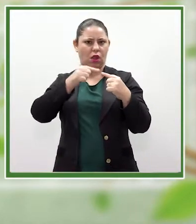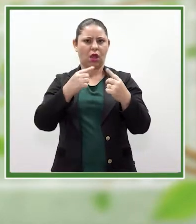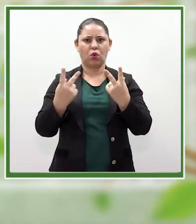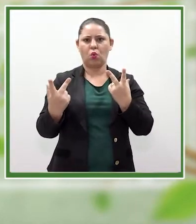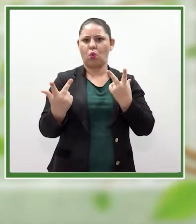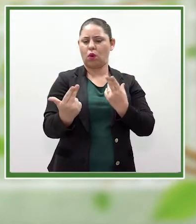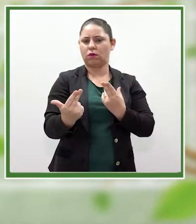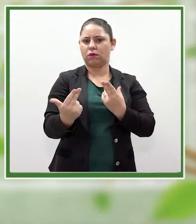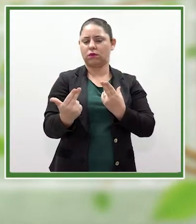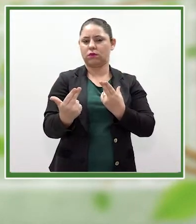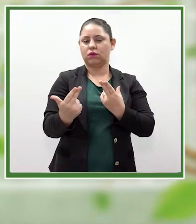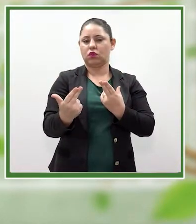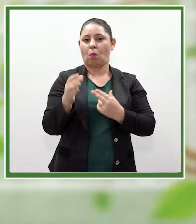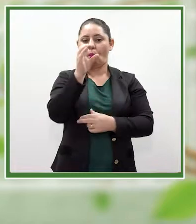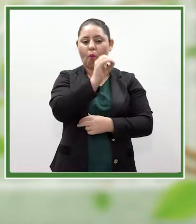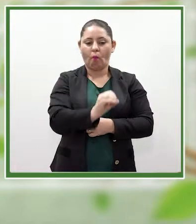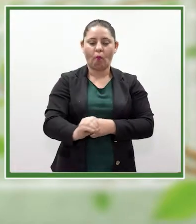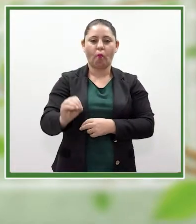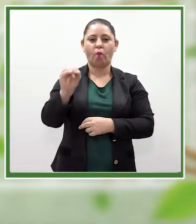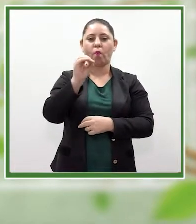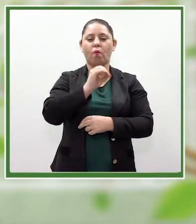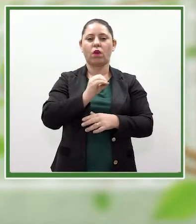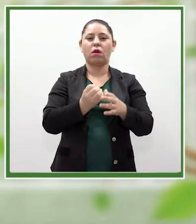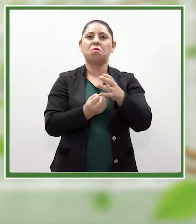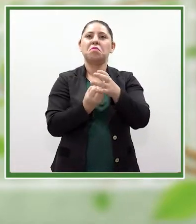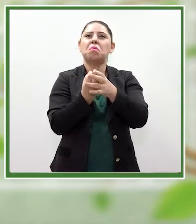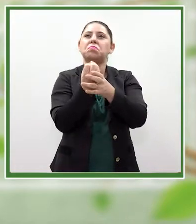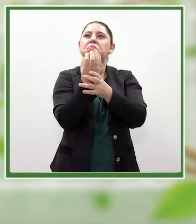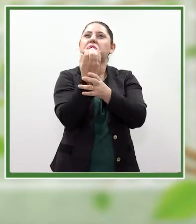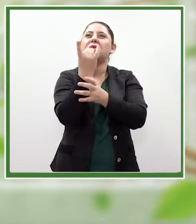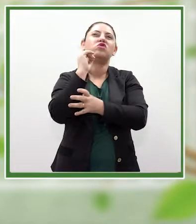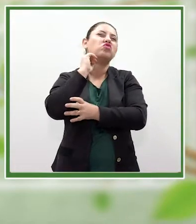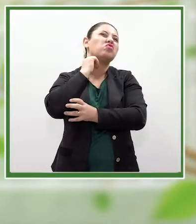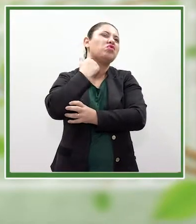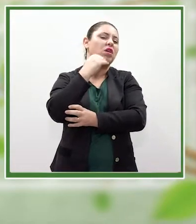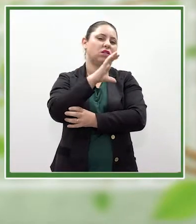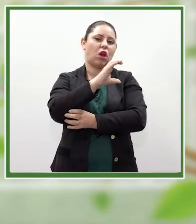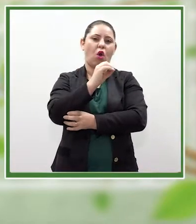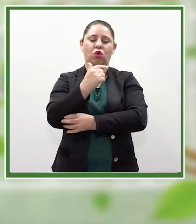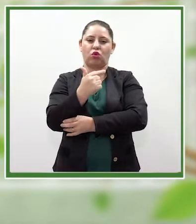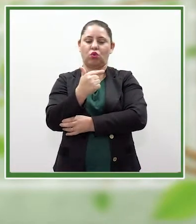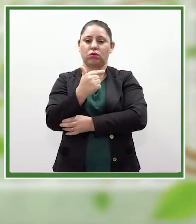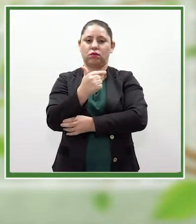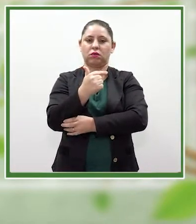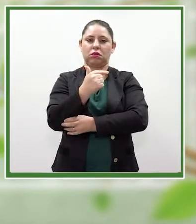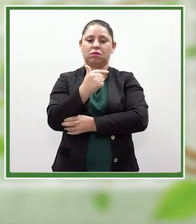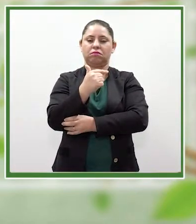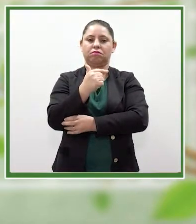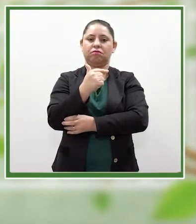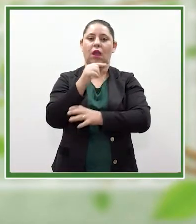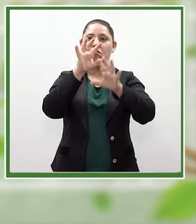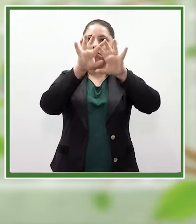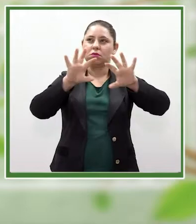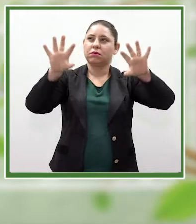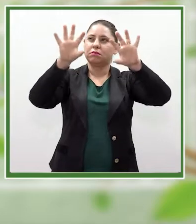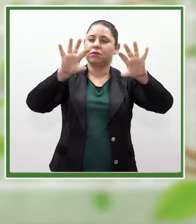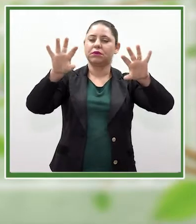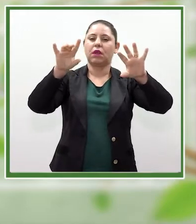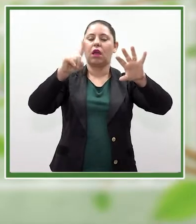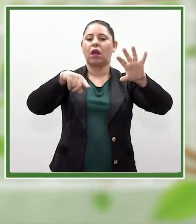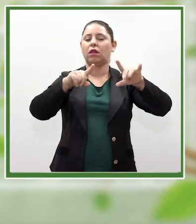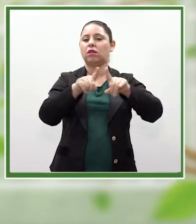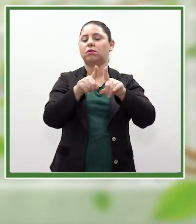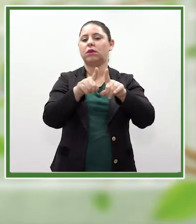também com esta mesma meta, né, de zerar ou neutralizar as suas emissões. Aqui,